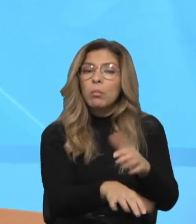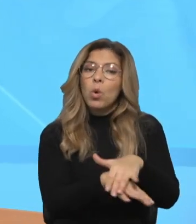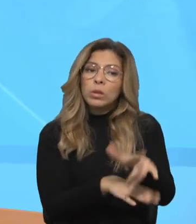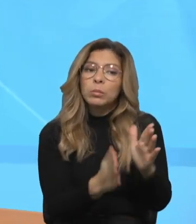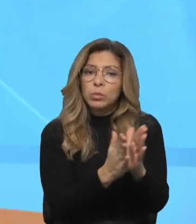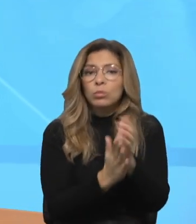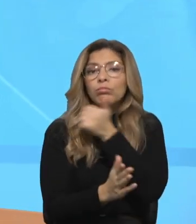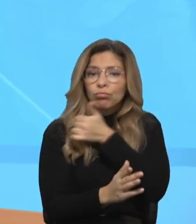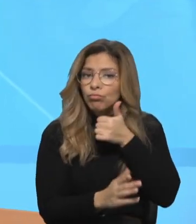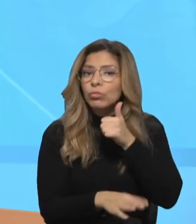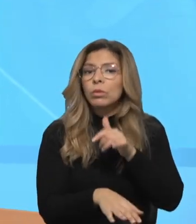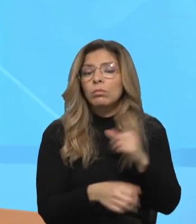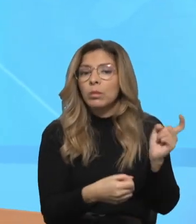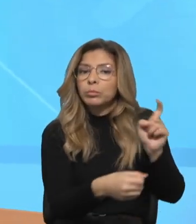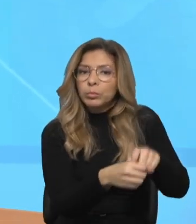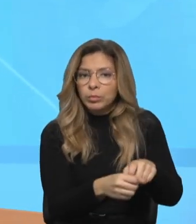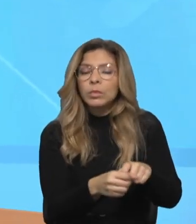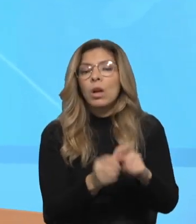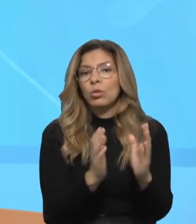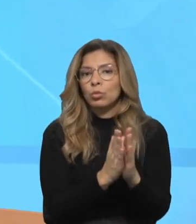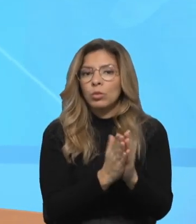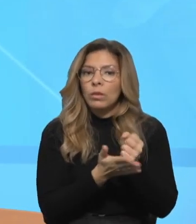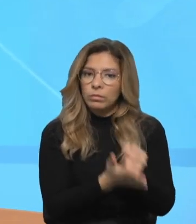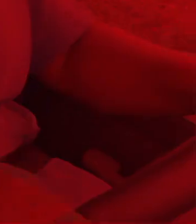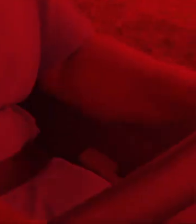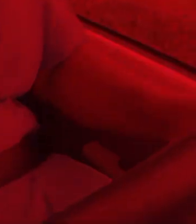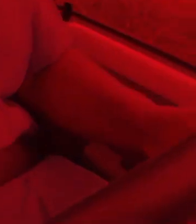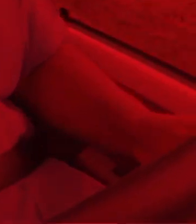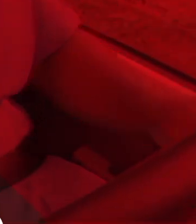religiosos, numa parceria com a Fundação Ajuda à Igreja que Sofre.